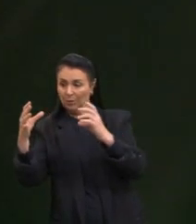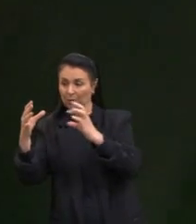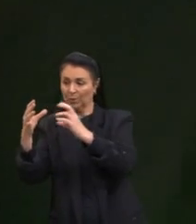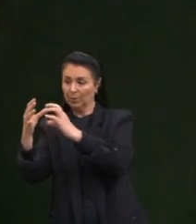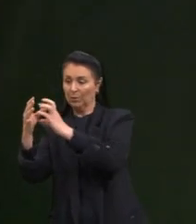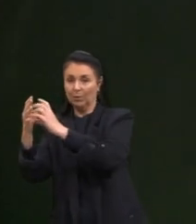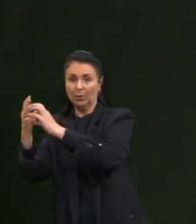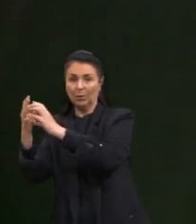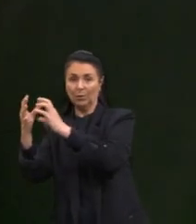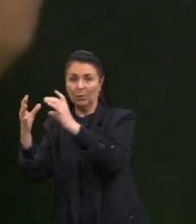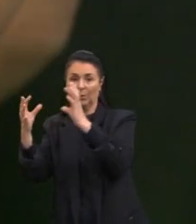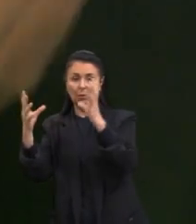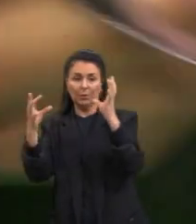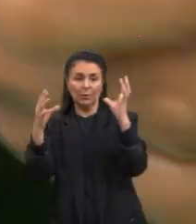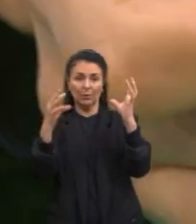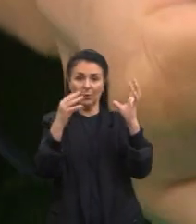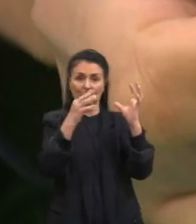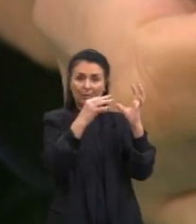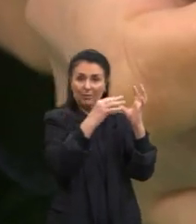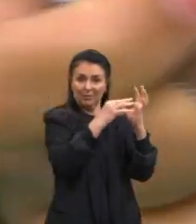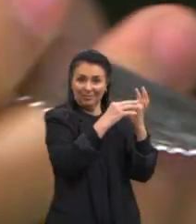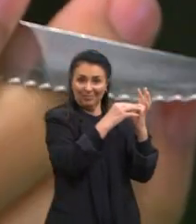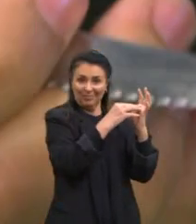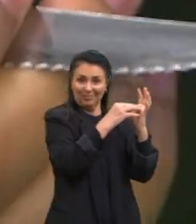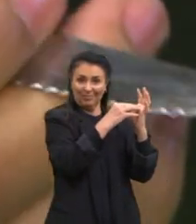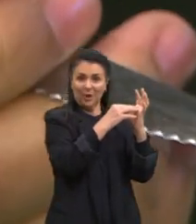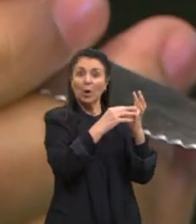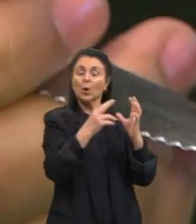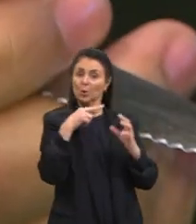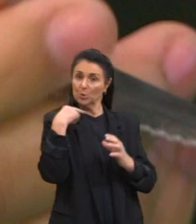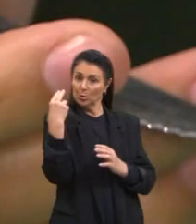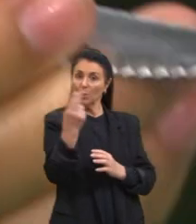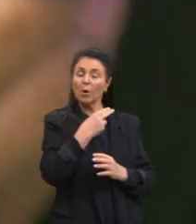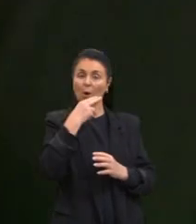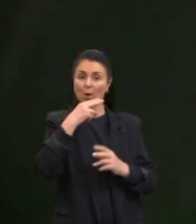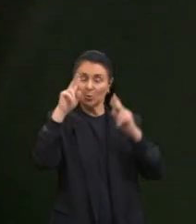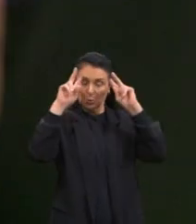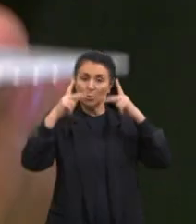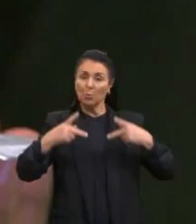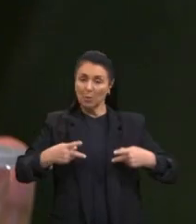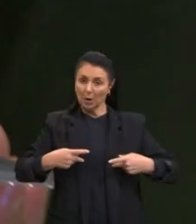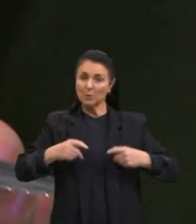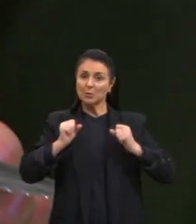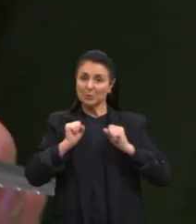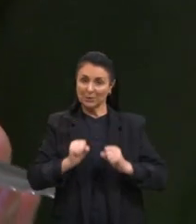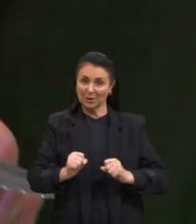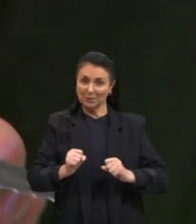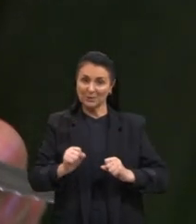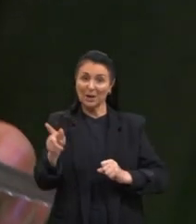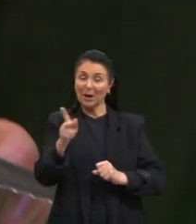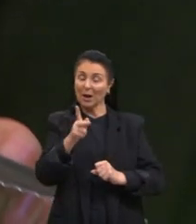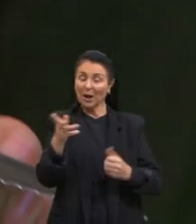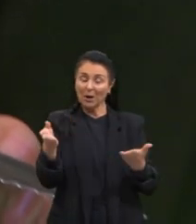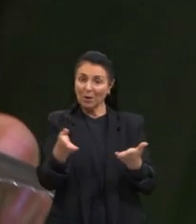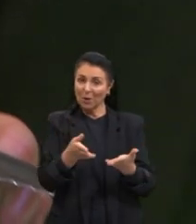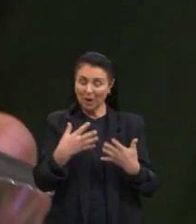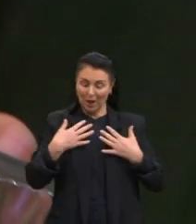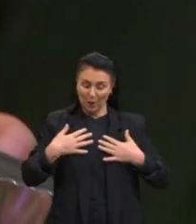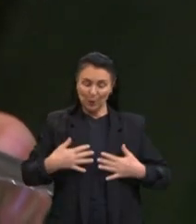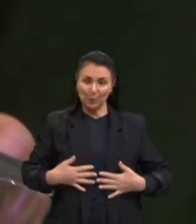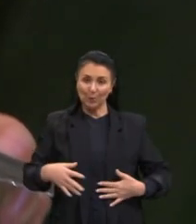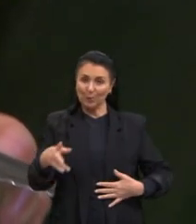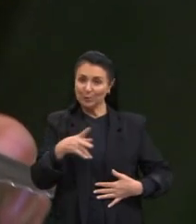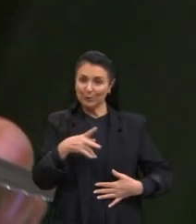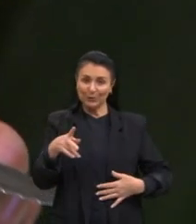até mesmo nós humanos podemos transportar o pólen para outras plantas por exemplo minha roupa ficou cheio de pólen se eu chegar